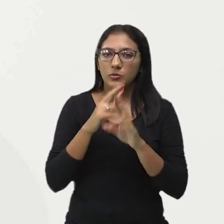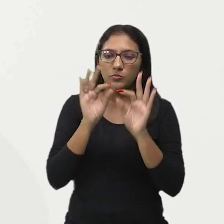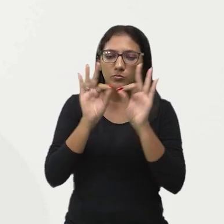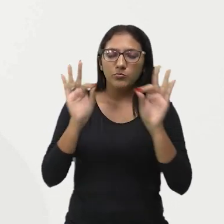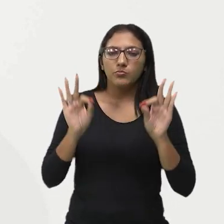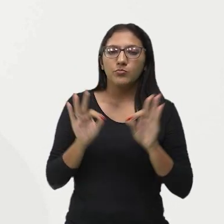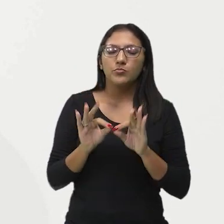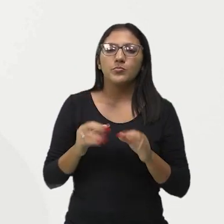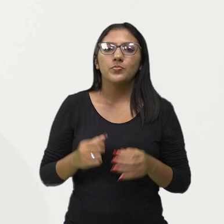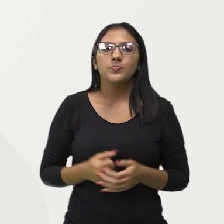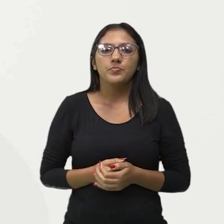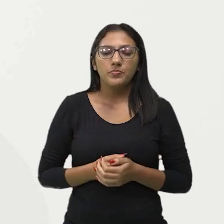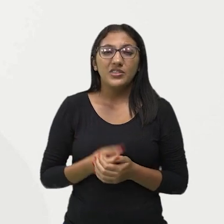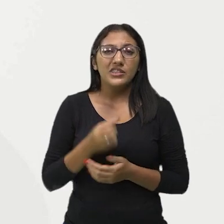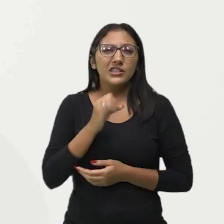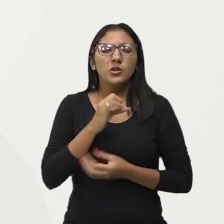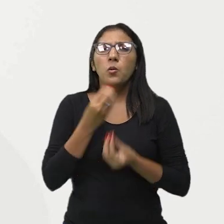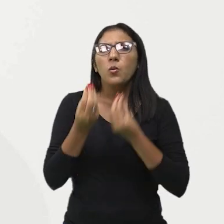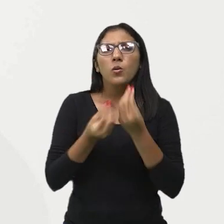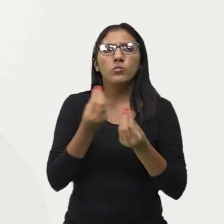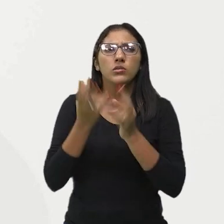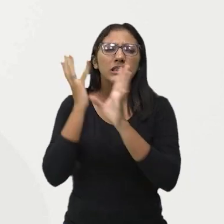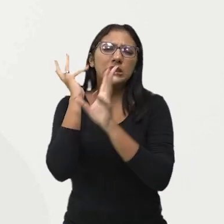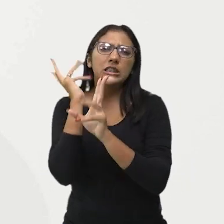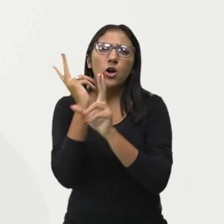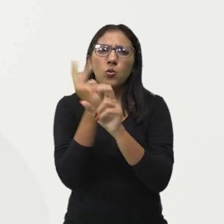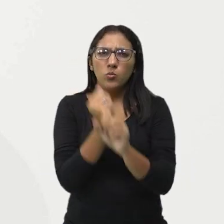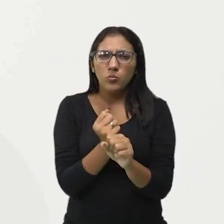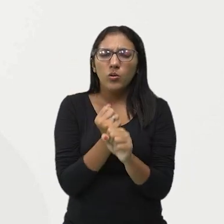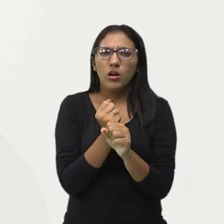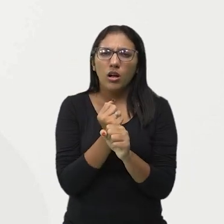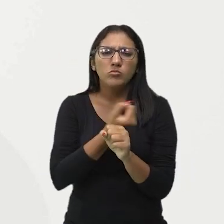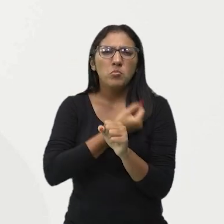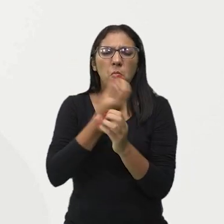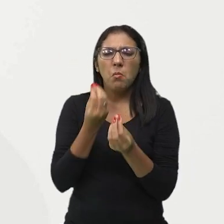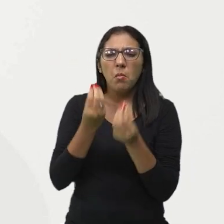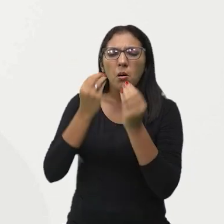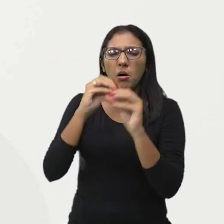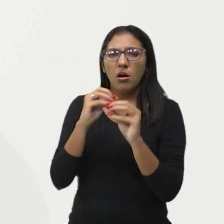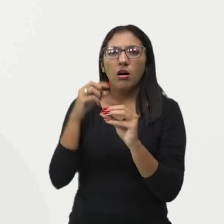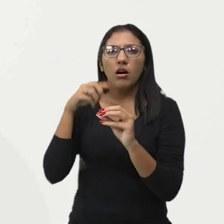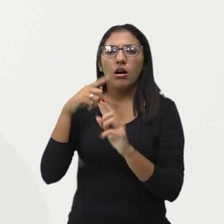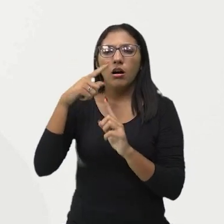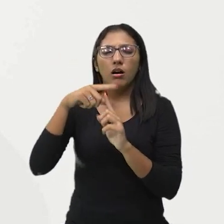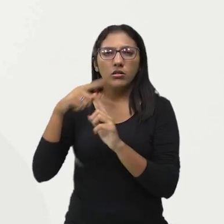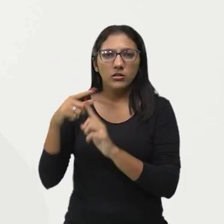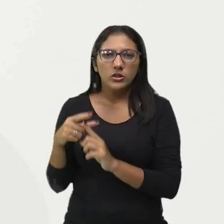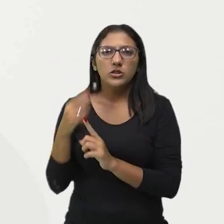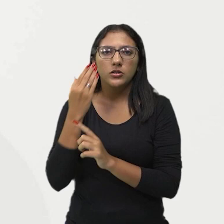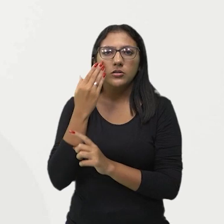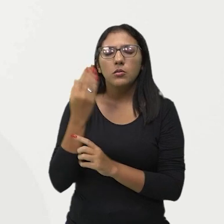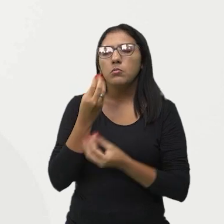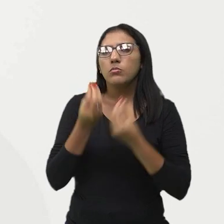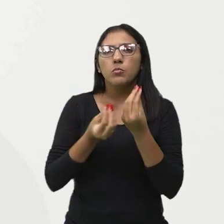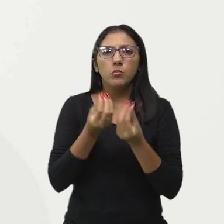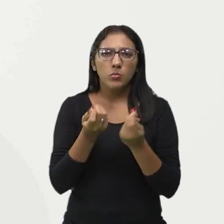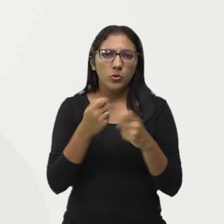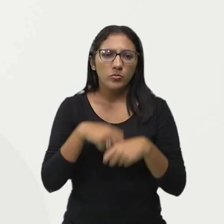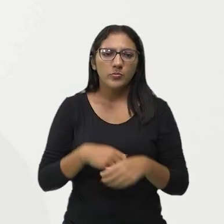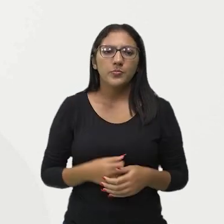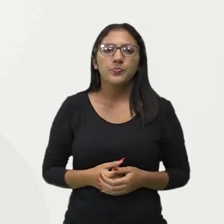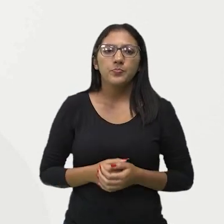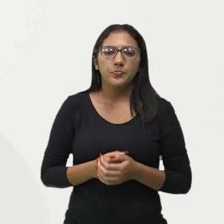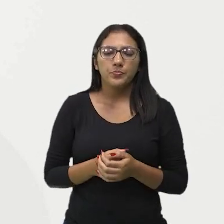dessa circunferência que o professor trouxe aqui para ilustrar para você, o comprimento seria o comprimento dessa linha aqui, tá